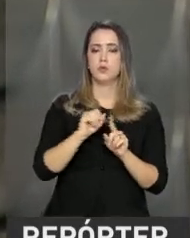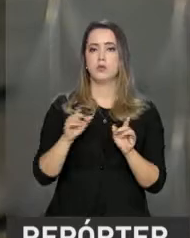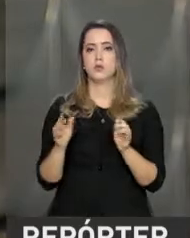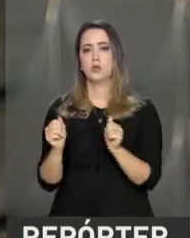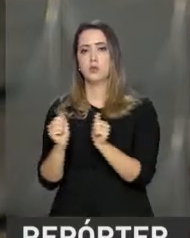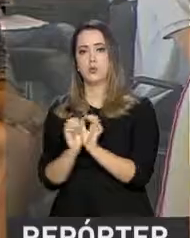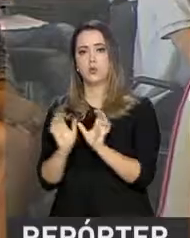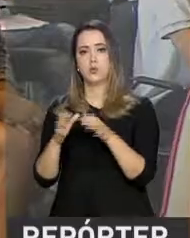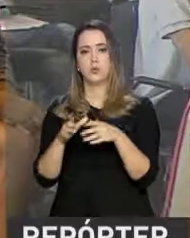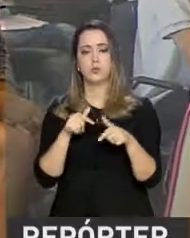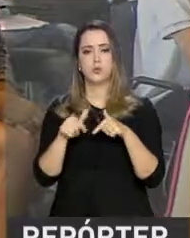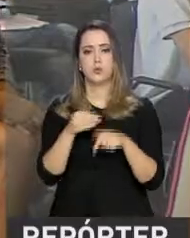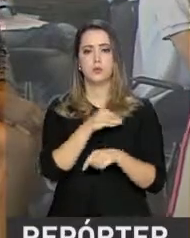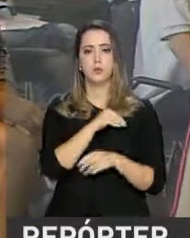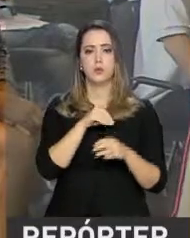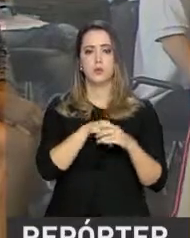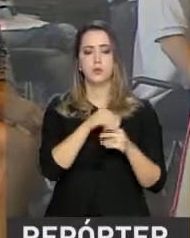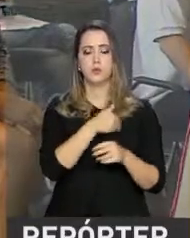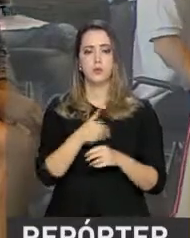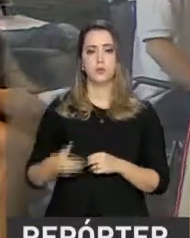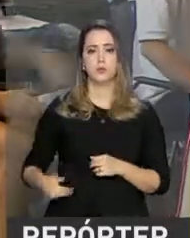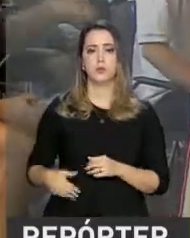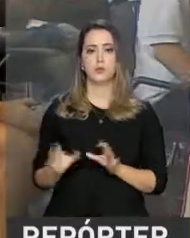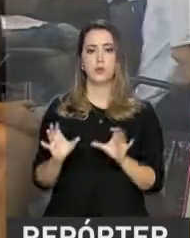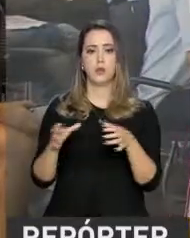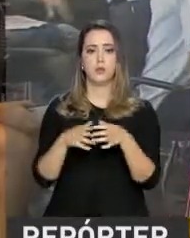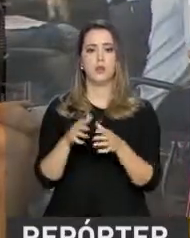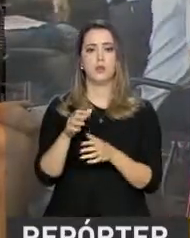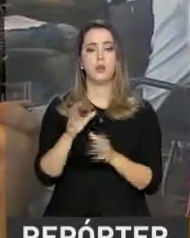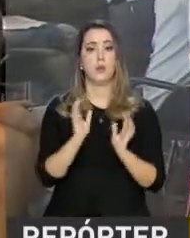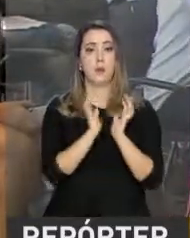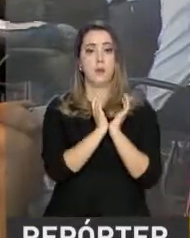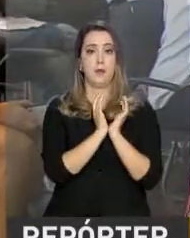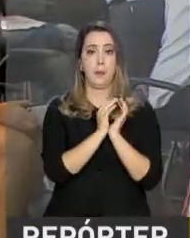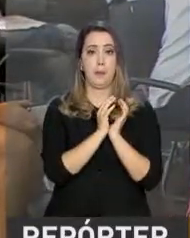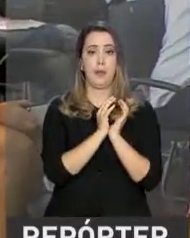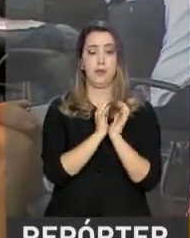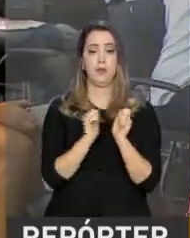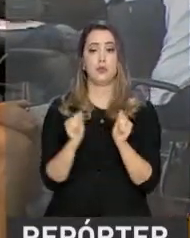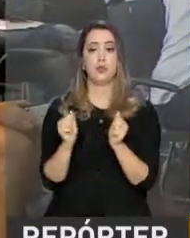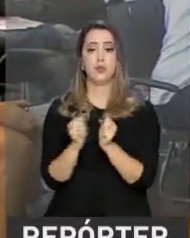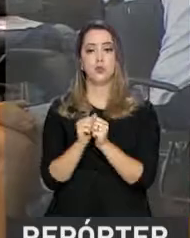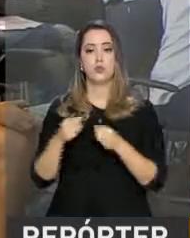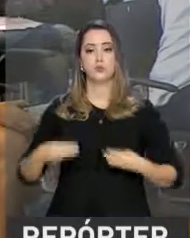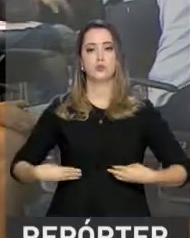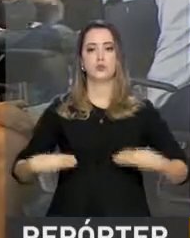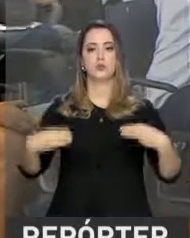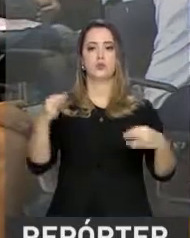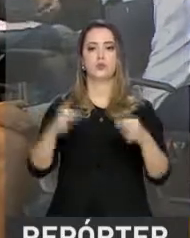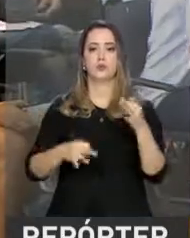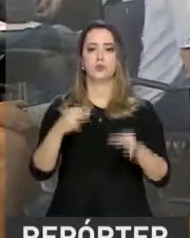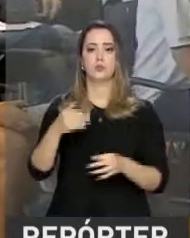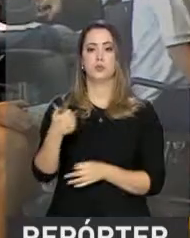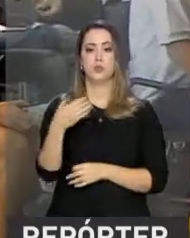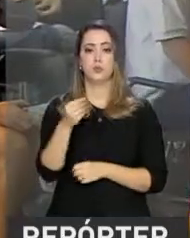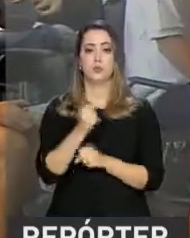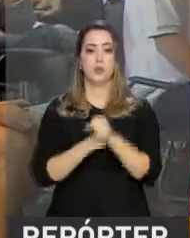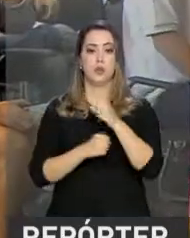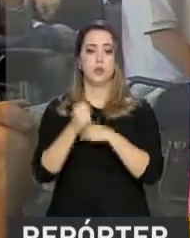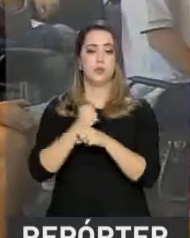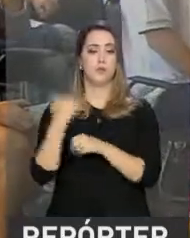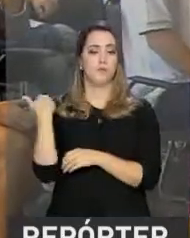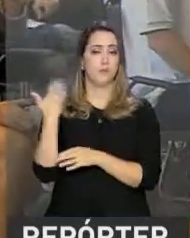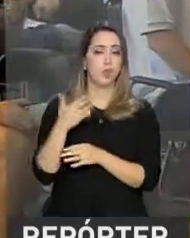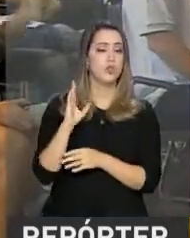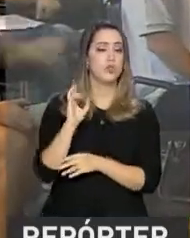públicos a parceria entre a apae o ministério da justiça começou há dez anos já colocou no mercado de trabalho